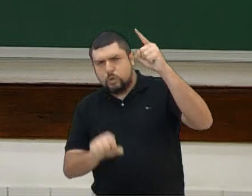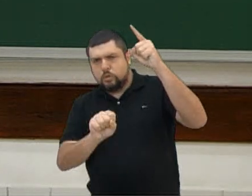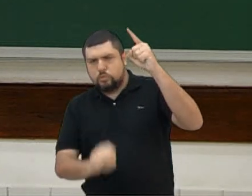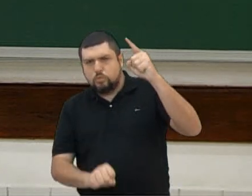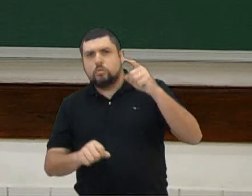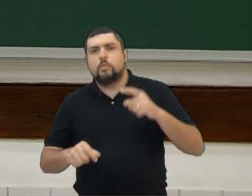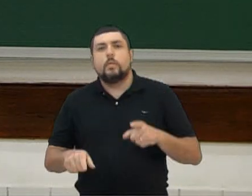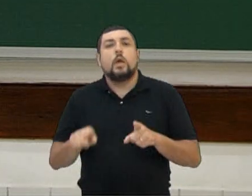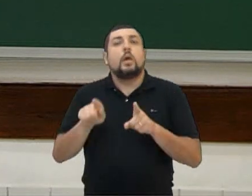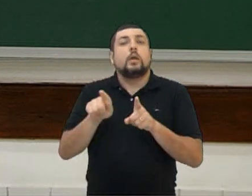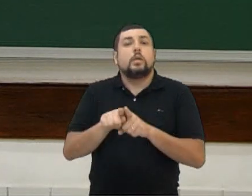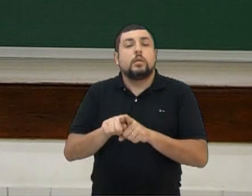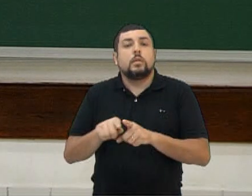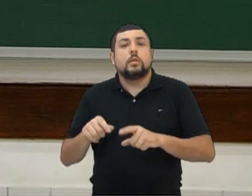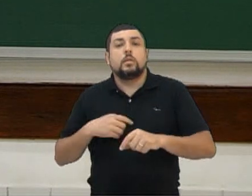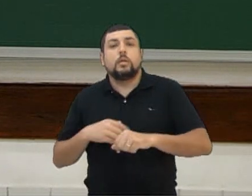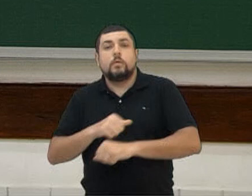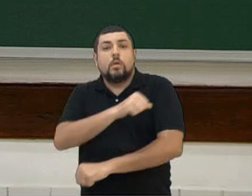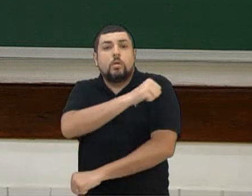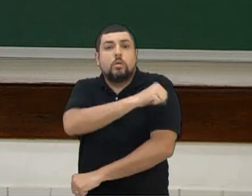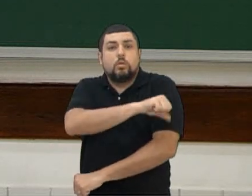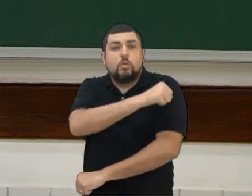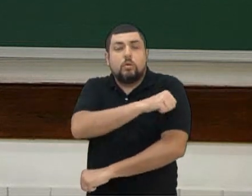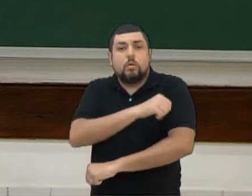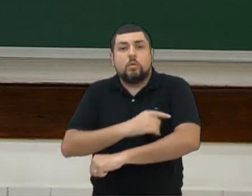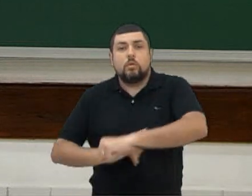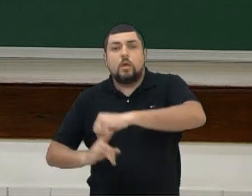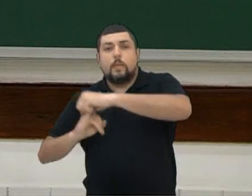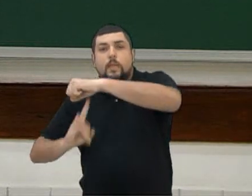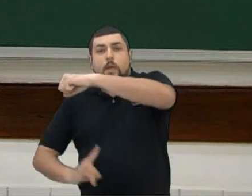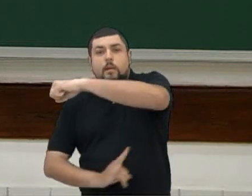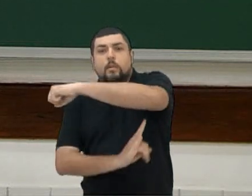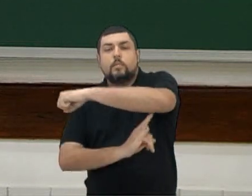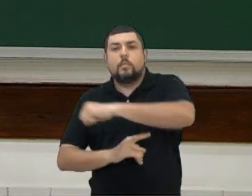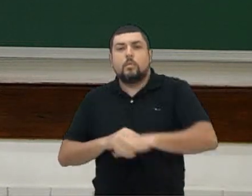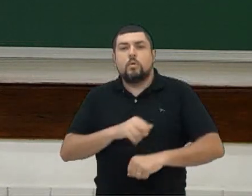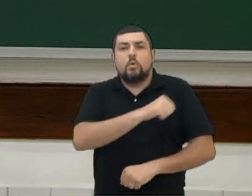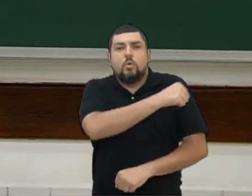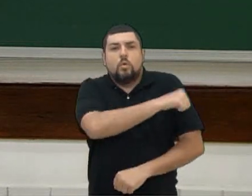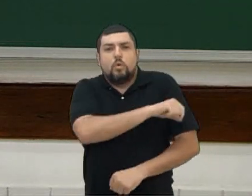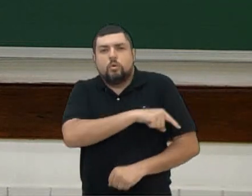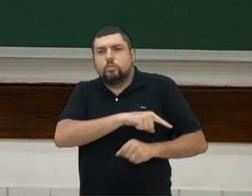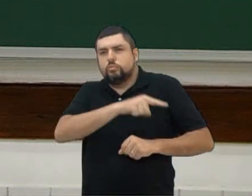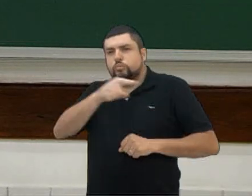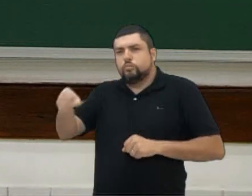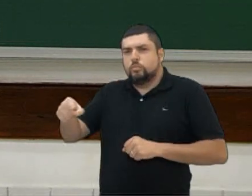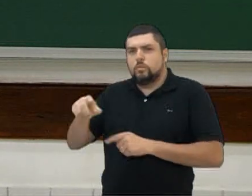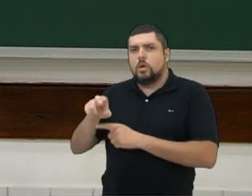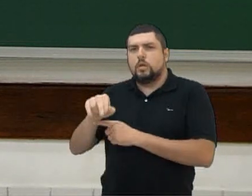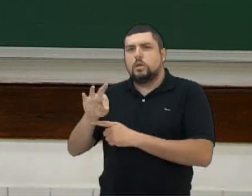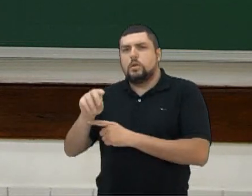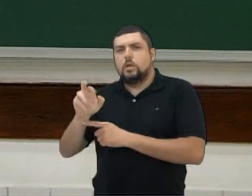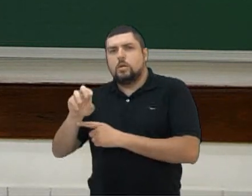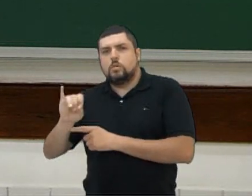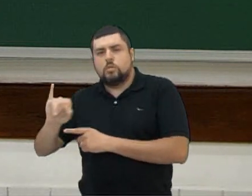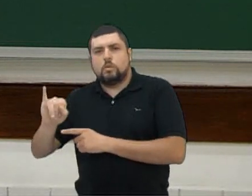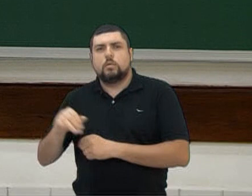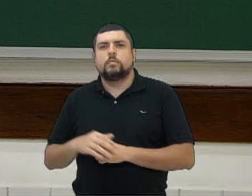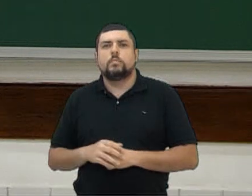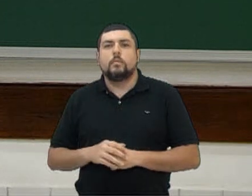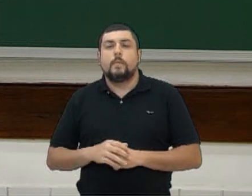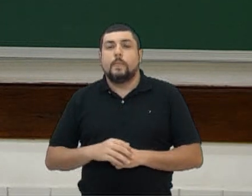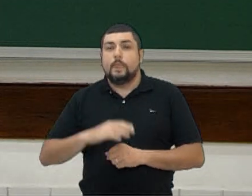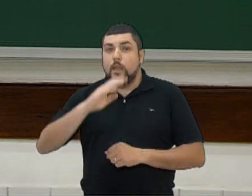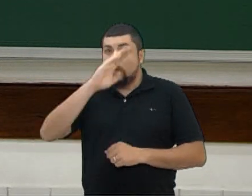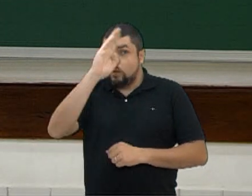que é a Ponte Rio-Niterói, né? É nesse período também que o Brasil vai vencer a Copa do Mundo de 70 e vai se tornar a